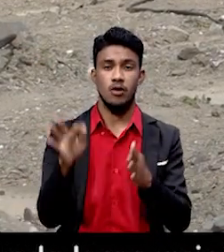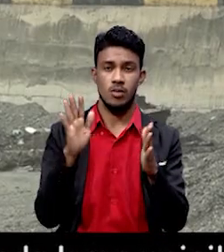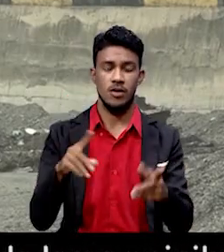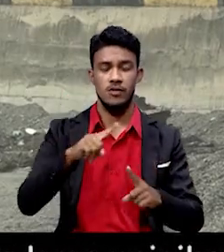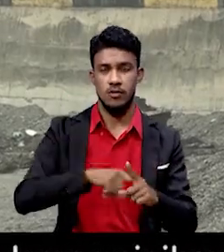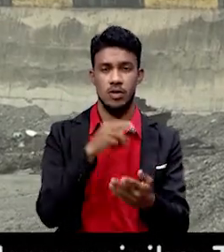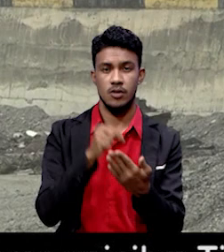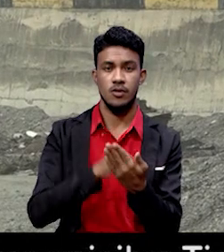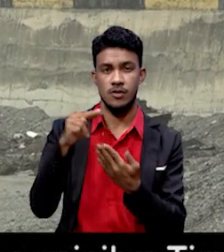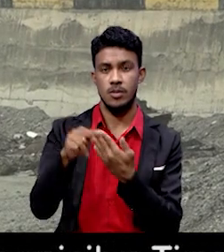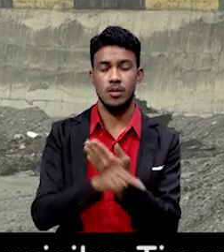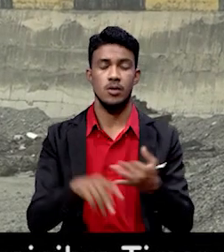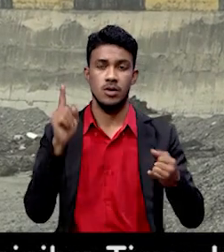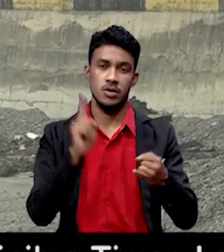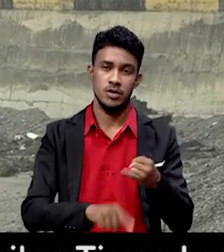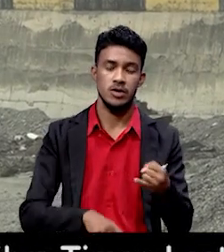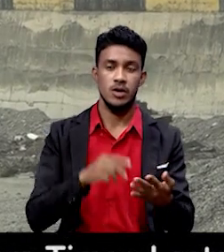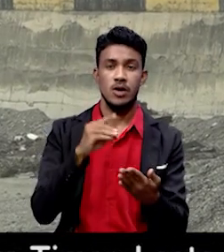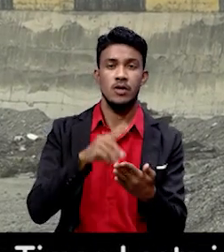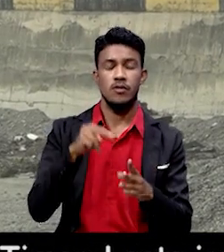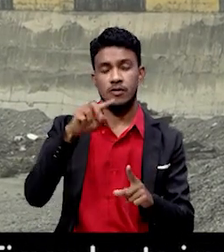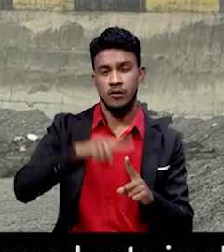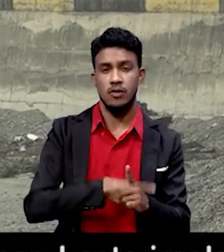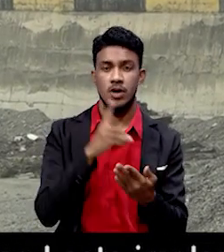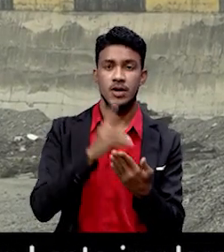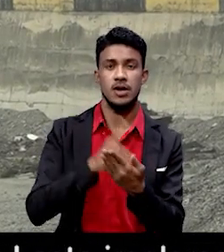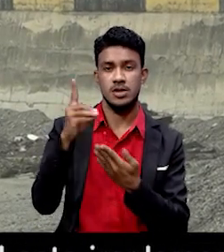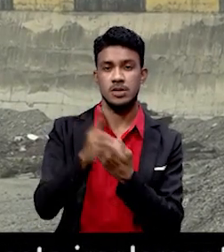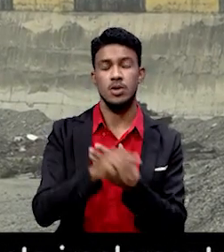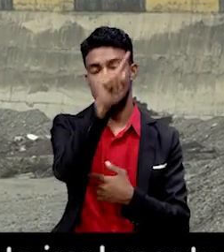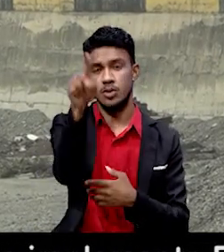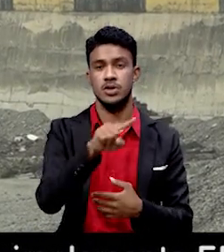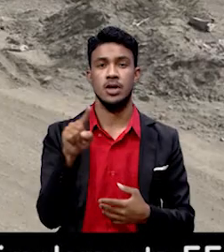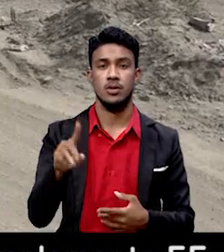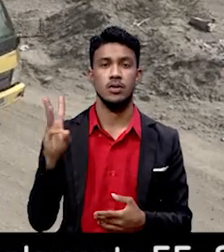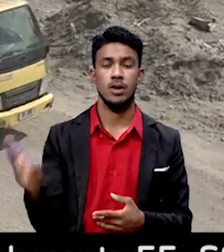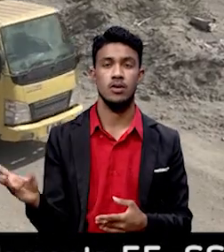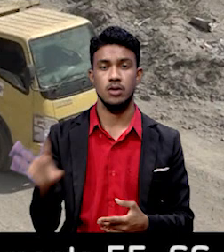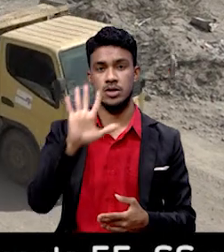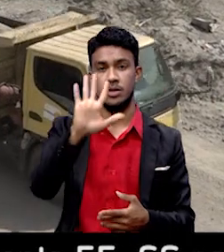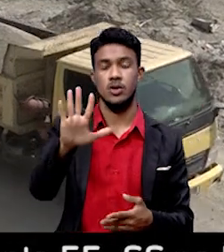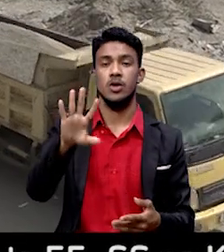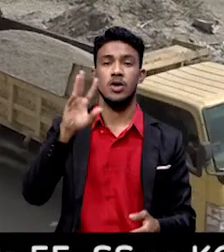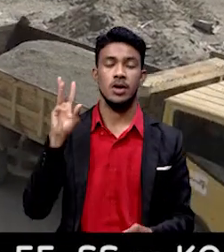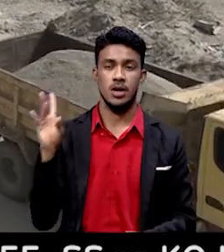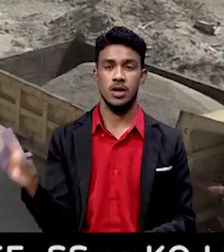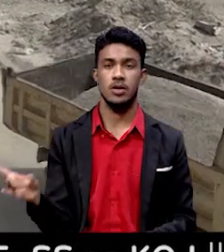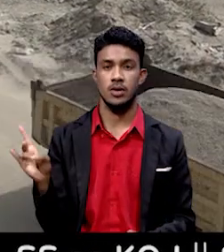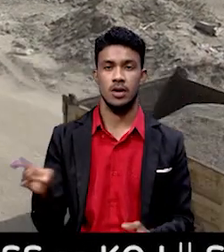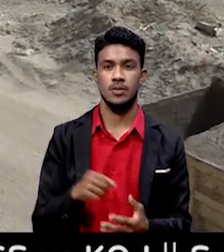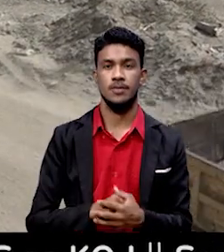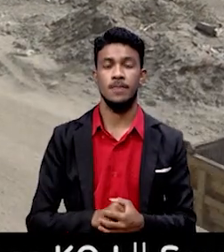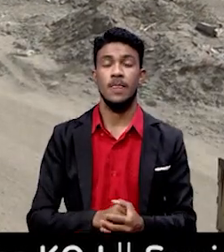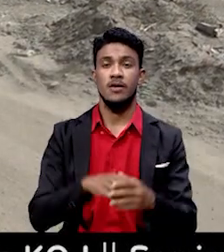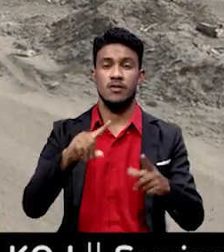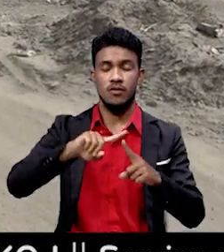novembro, ka início fulan dezembro, ho probabilidade por cento ne nulo resen lima to'o hitu nulo. La Niña nebe ato